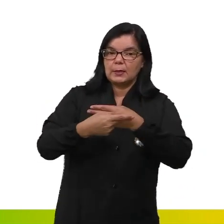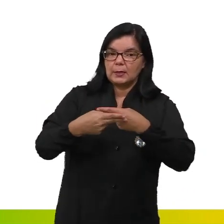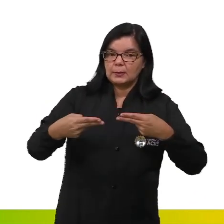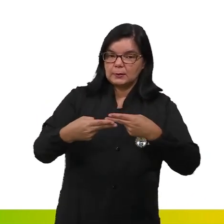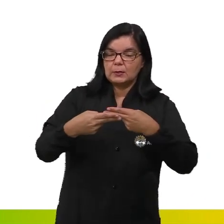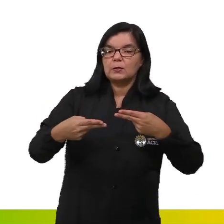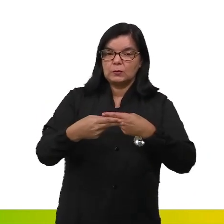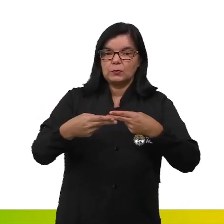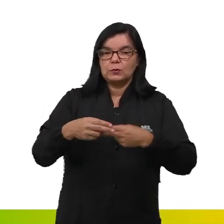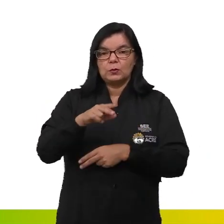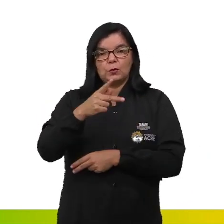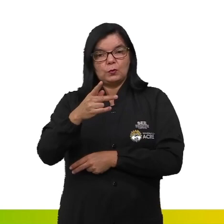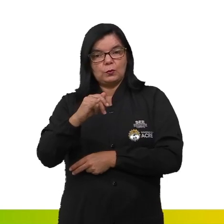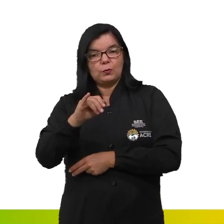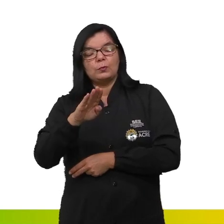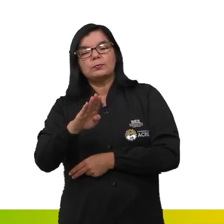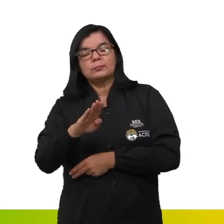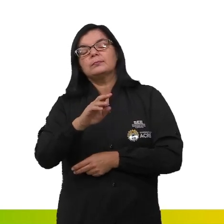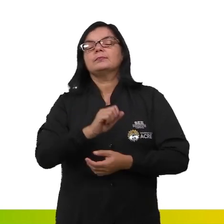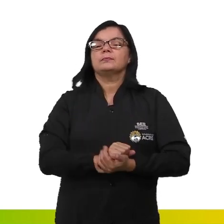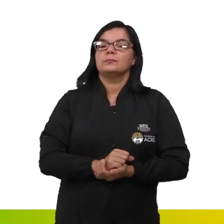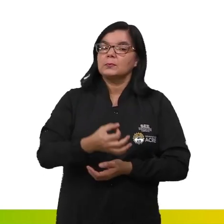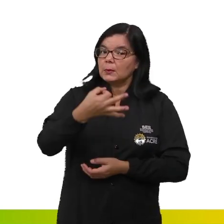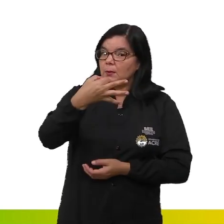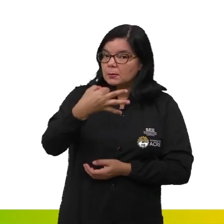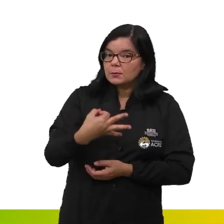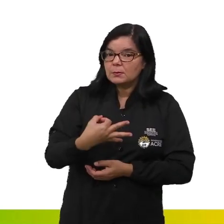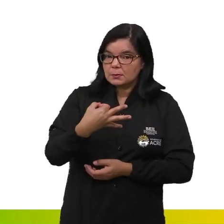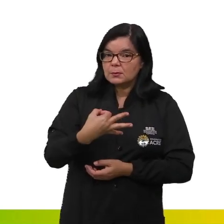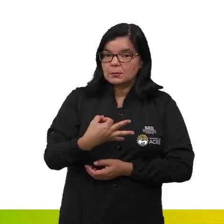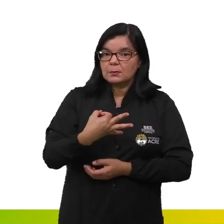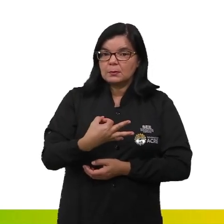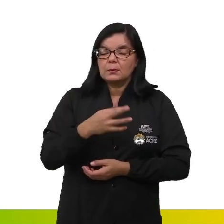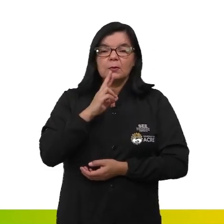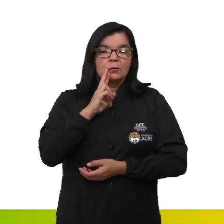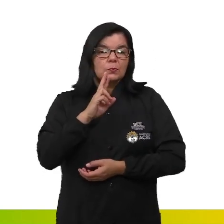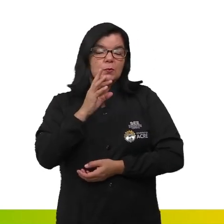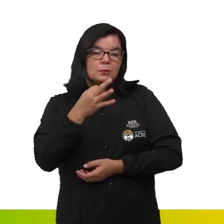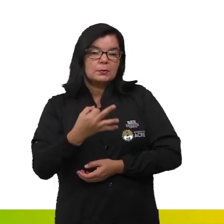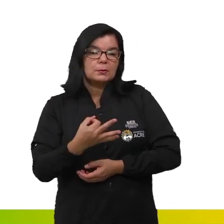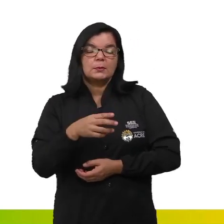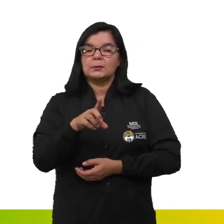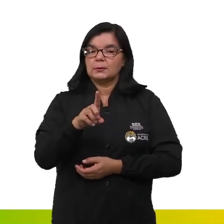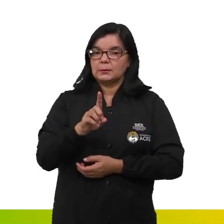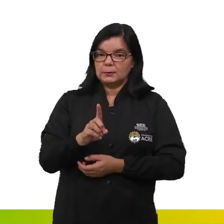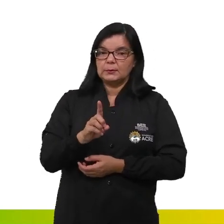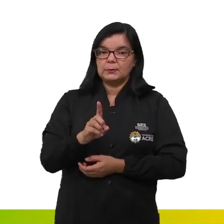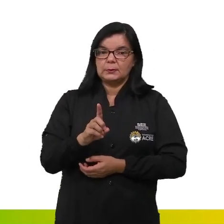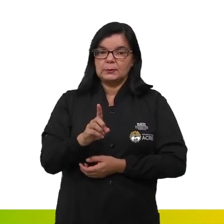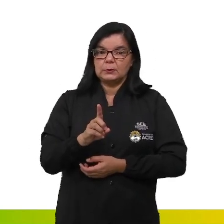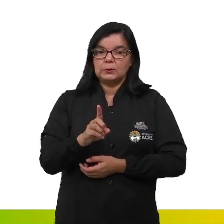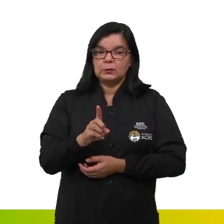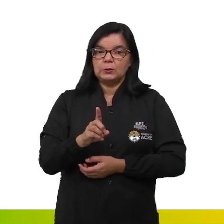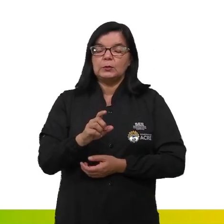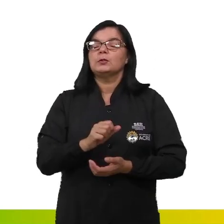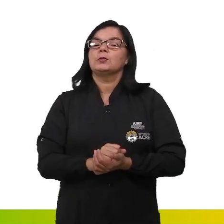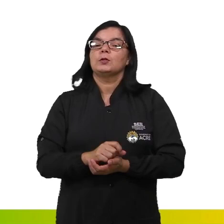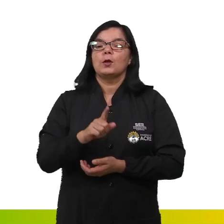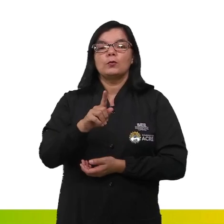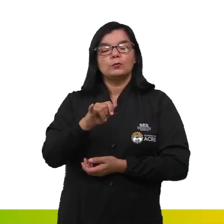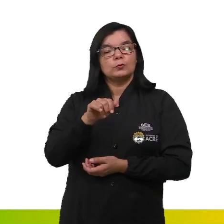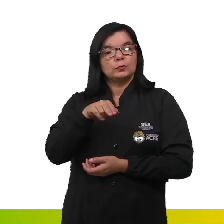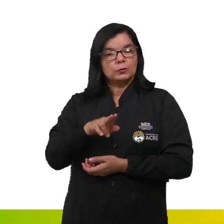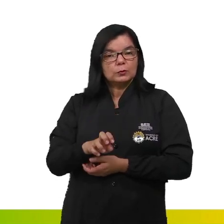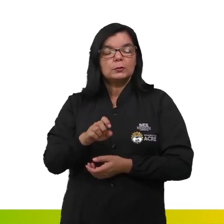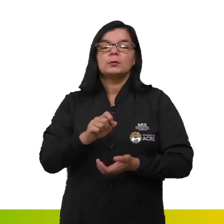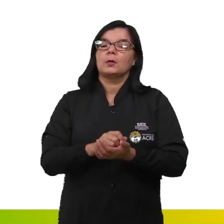em relação ao produto interno bruto. Correto. A alternativa correta é a letra D. O índice de Gini leva em